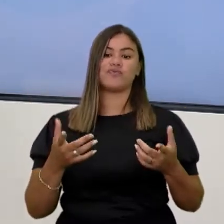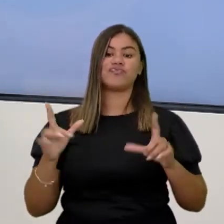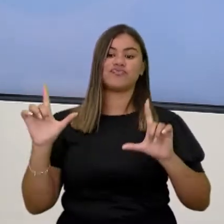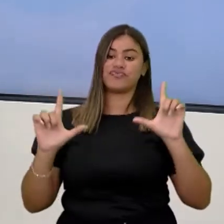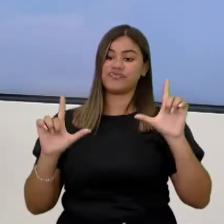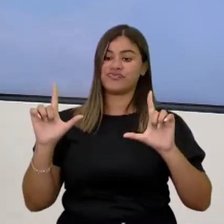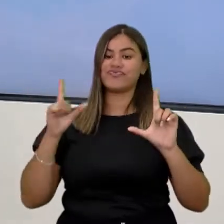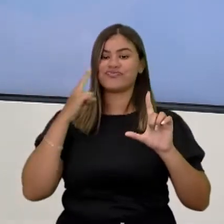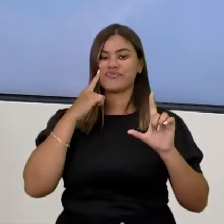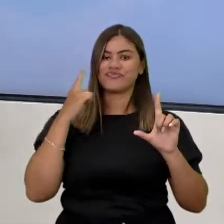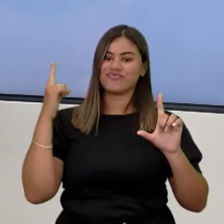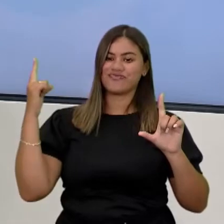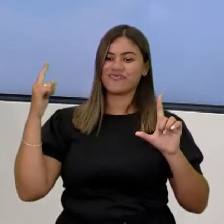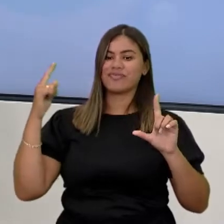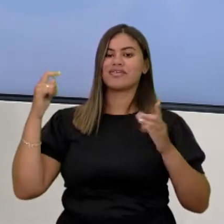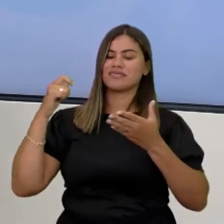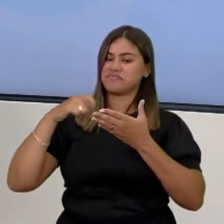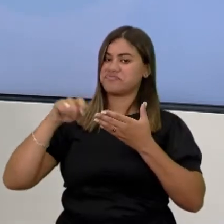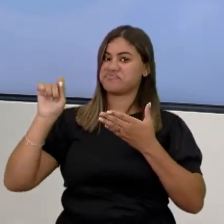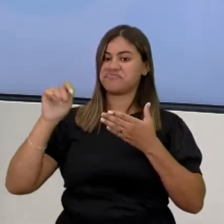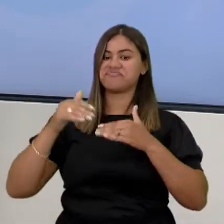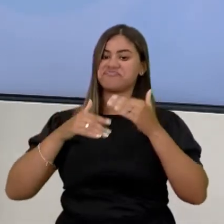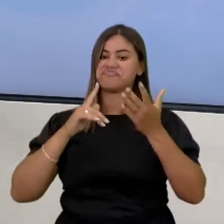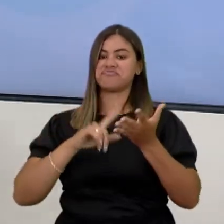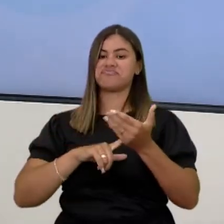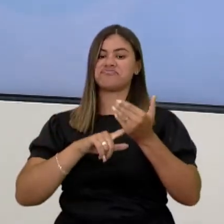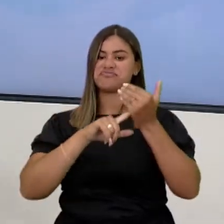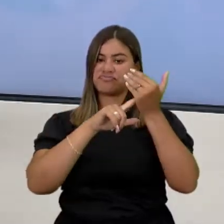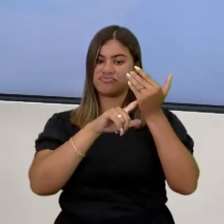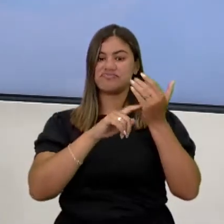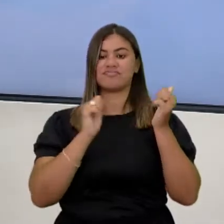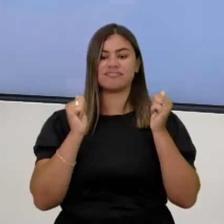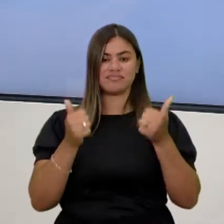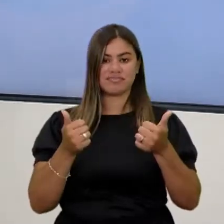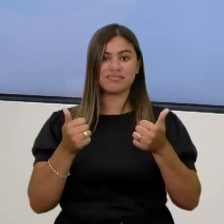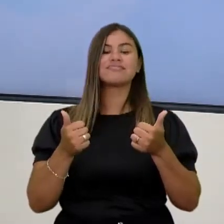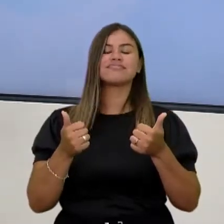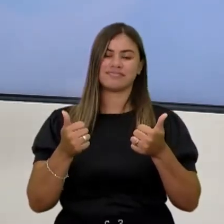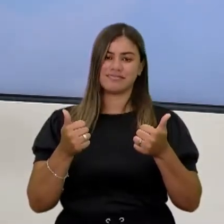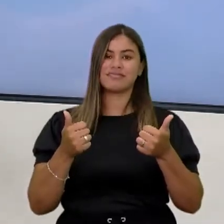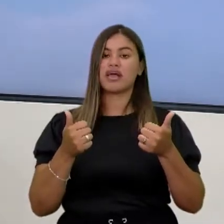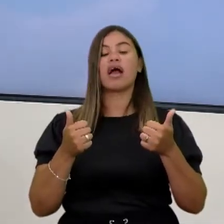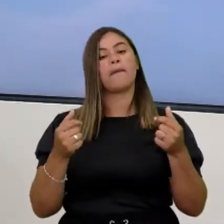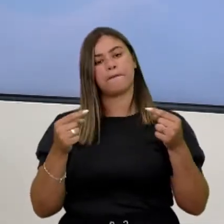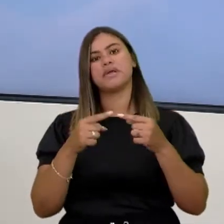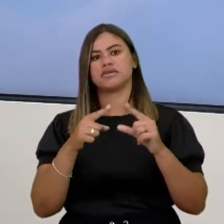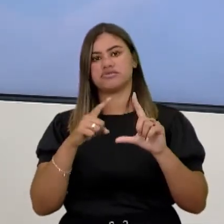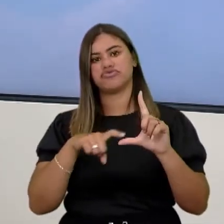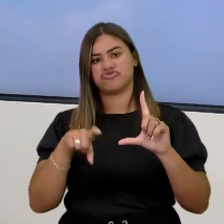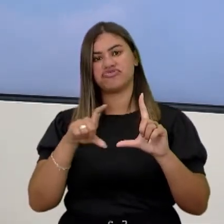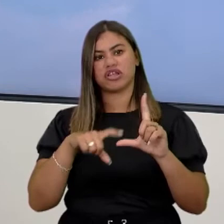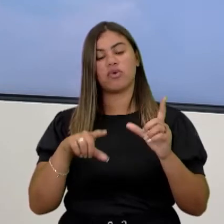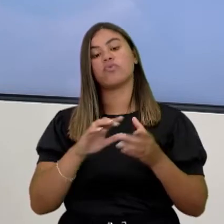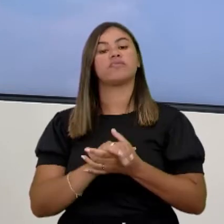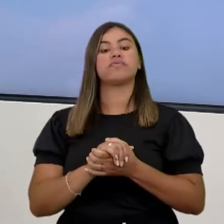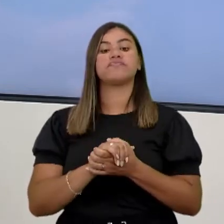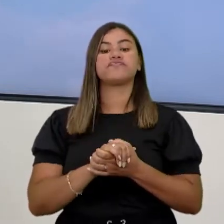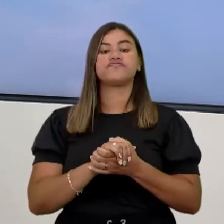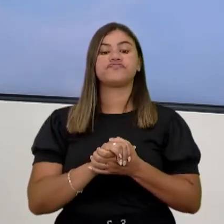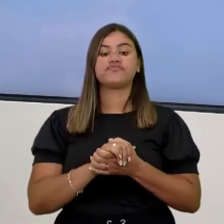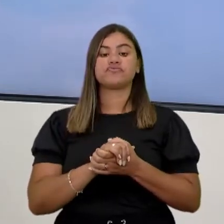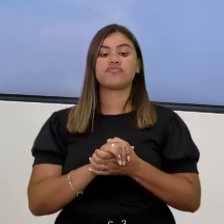lousa digital, estou aqui com equipamento, avançando, recuando, olha só, tá tudo isso aí, ou seja, digital. Falamos que podemos usar o